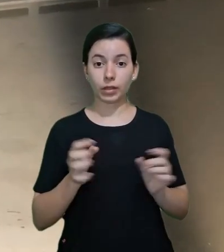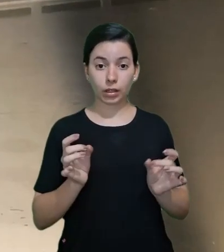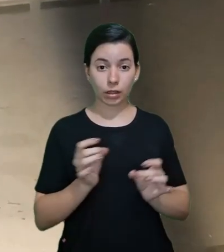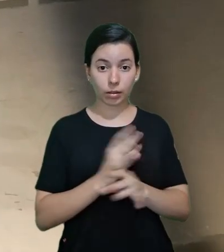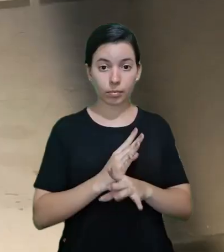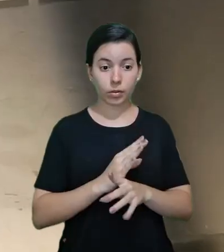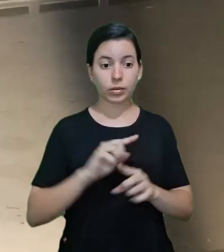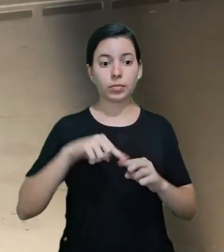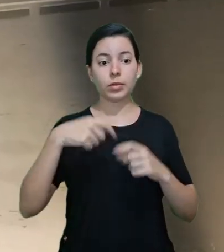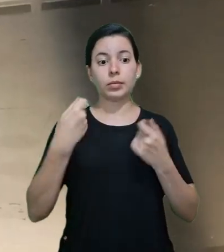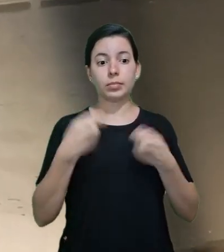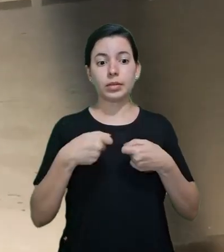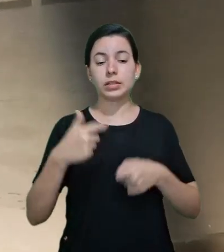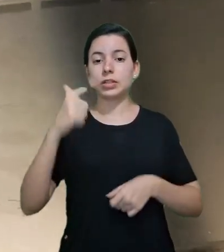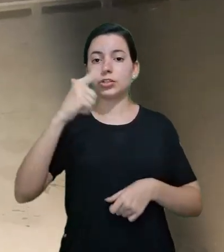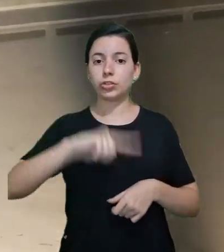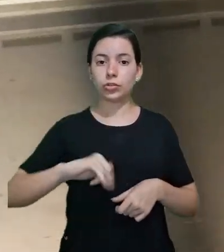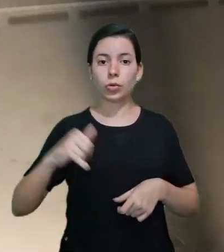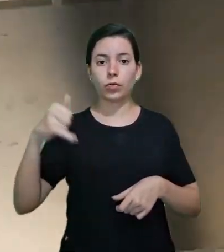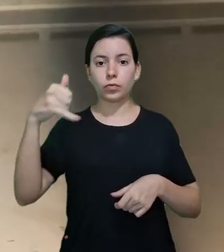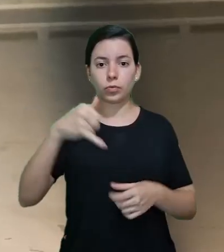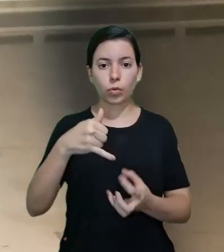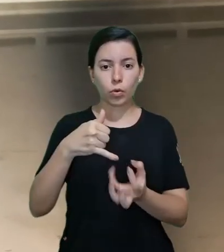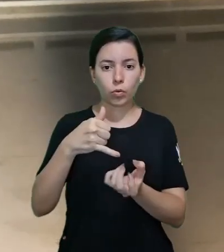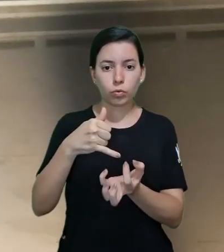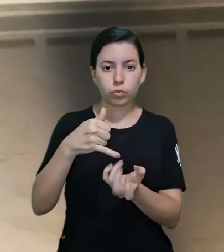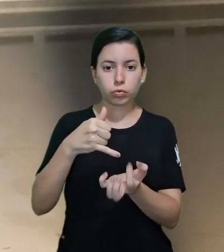Ao terminar esse procedimento, novamente flambe a agulha.